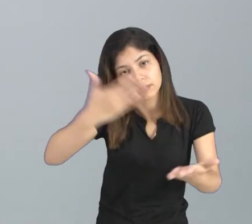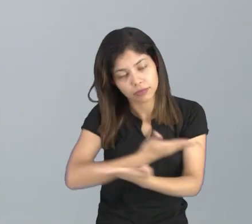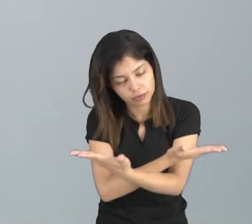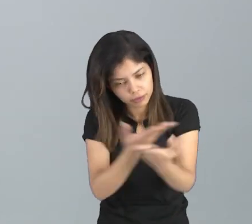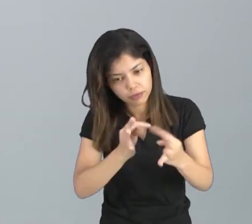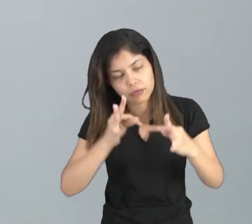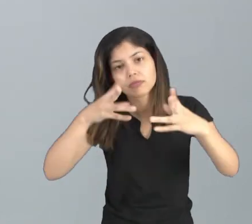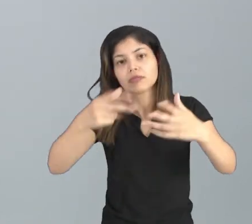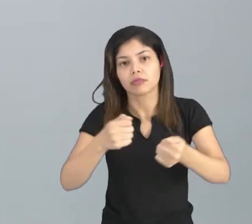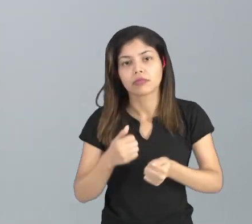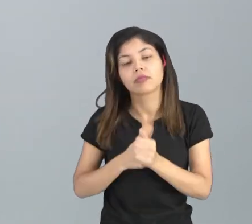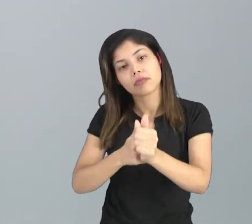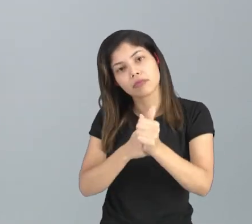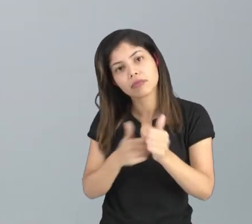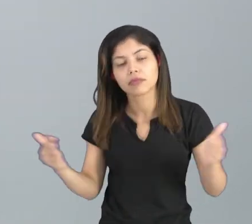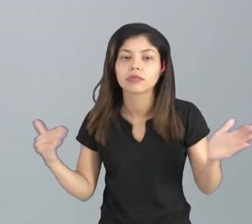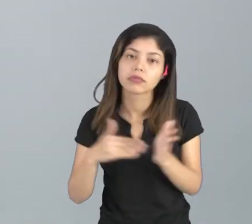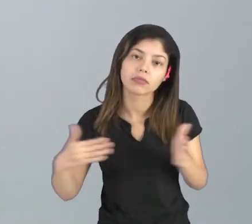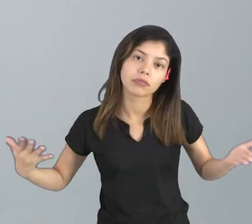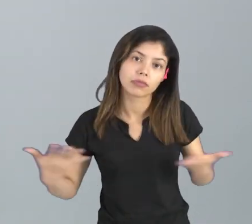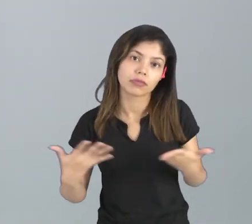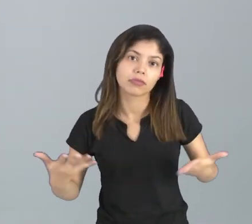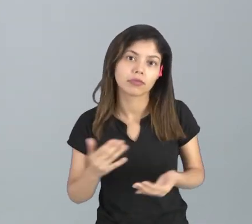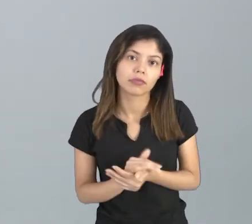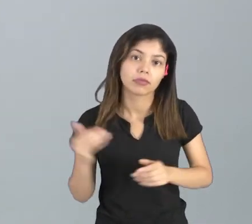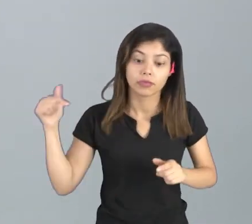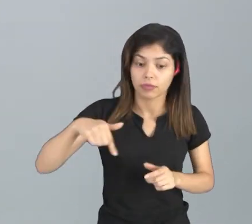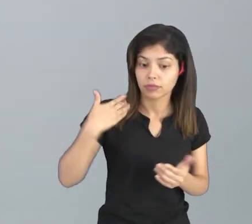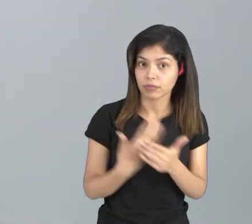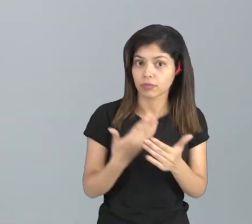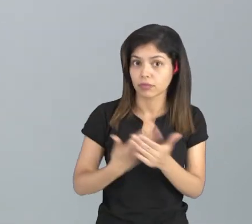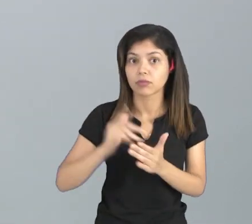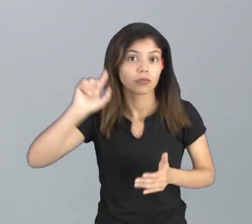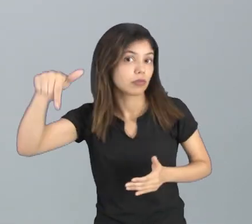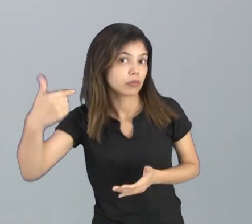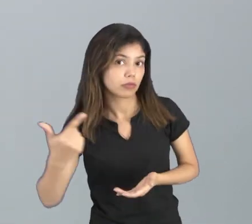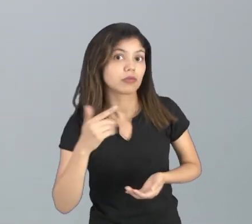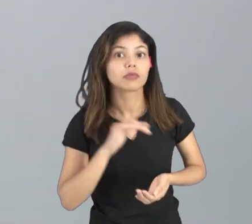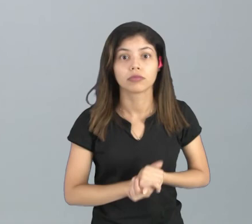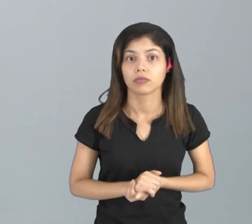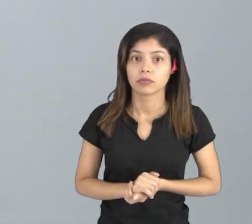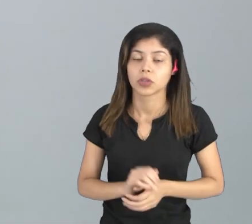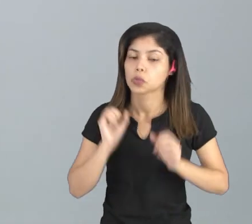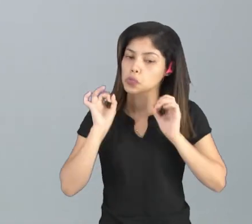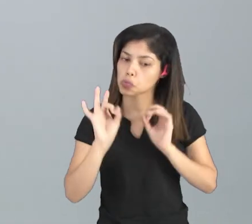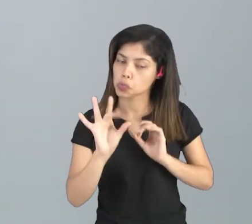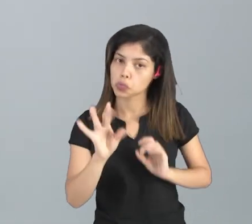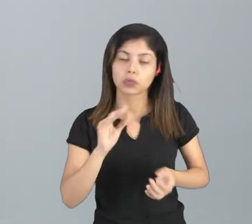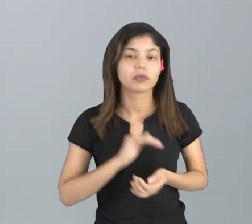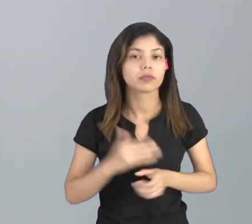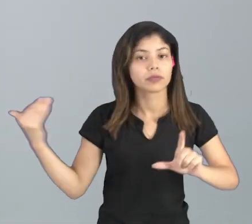Agradecemos a todos vocês que têm nos acompanhado. Quem quiser acessar essa aula ou outro componente curricular,